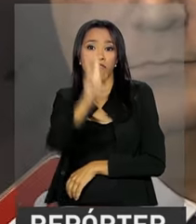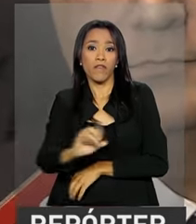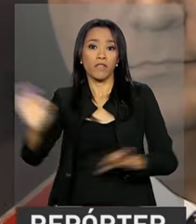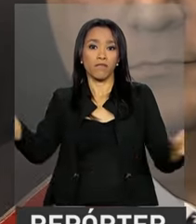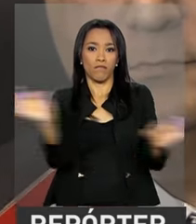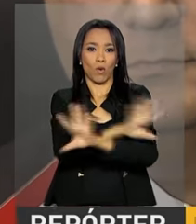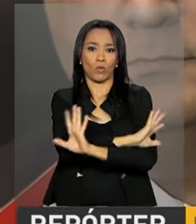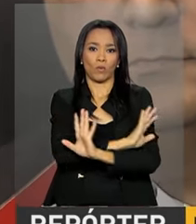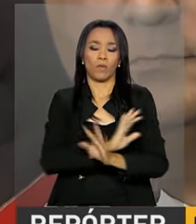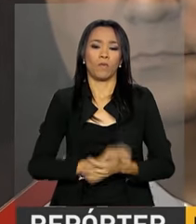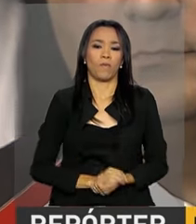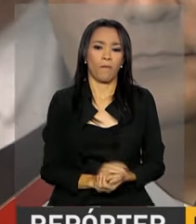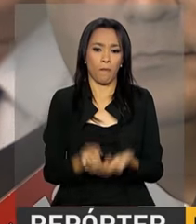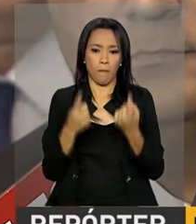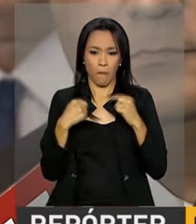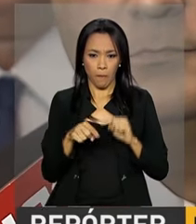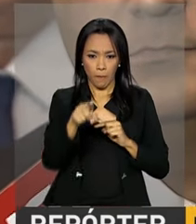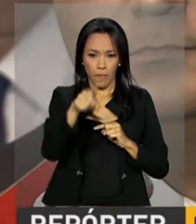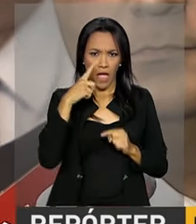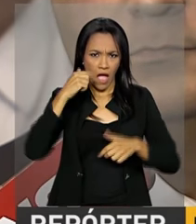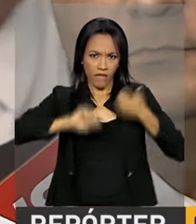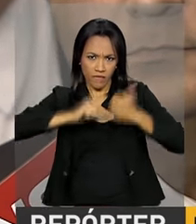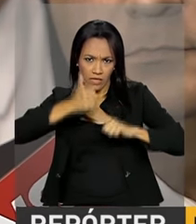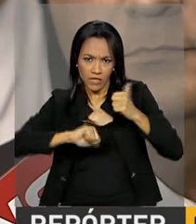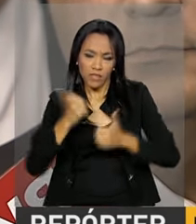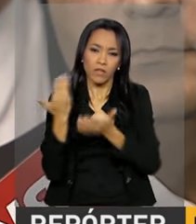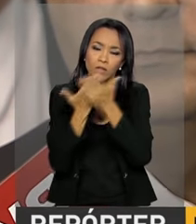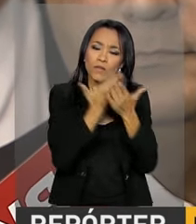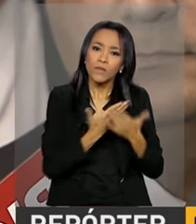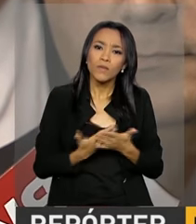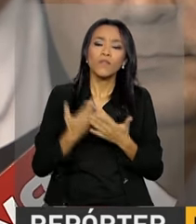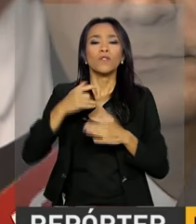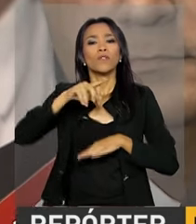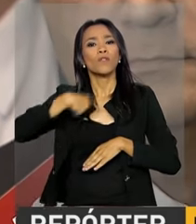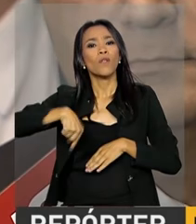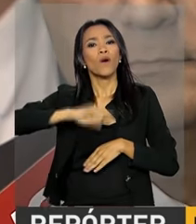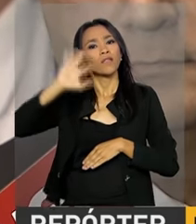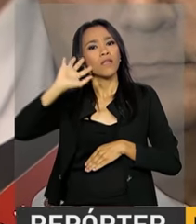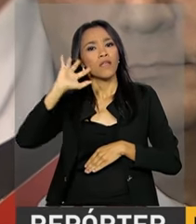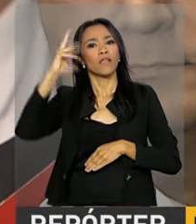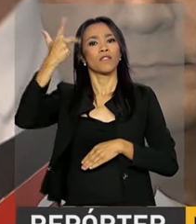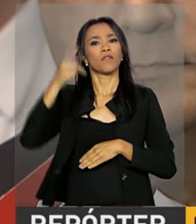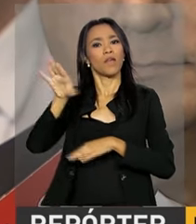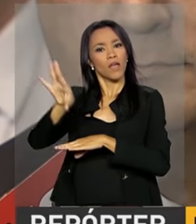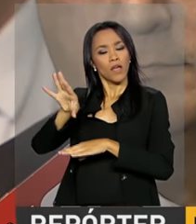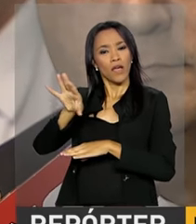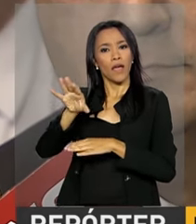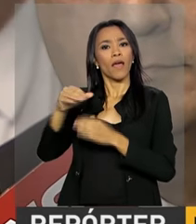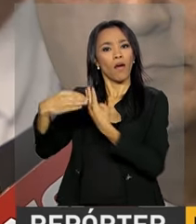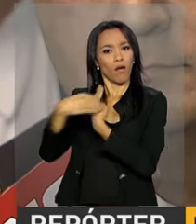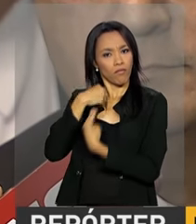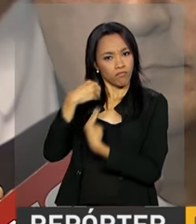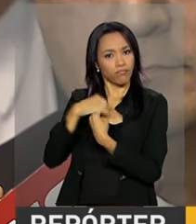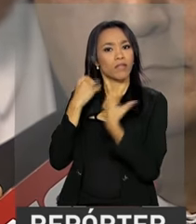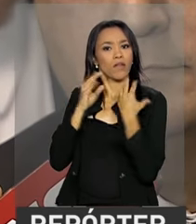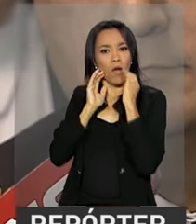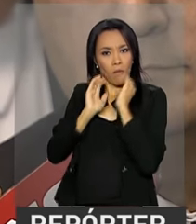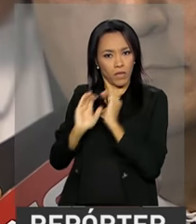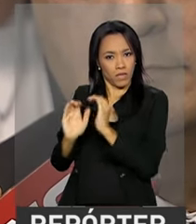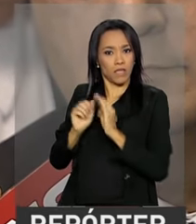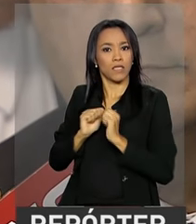olhando os novos estudos nós decidimos adotar a recomendação da oms todo